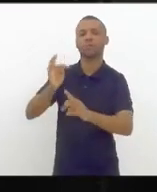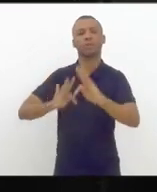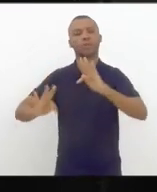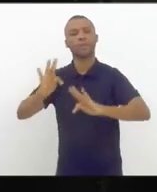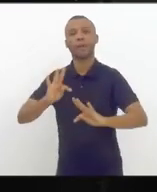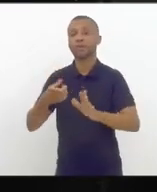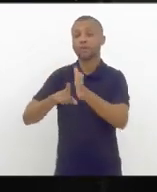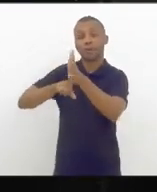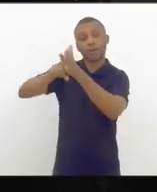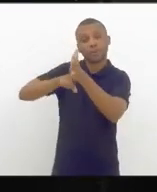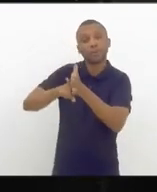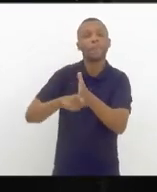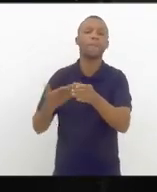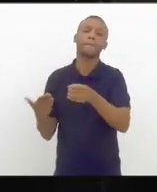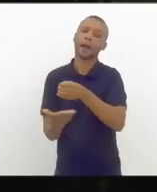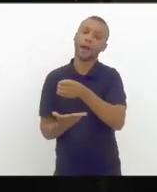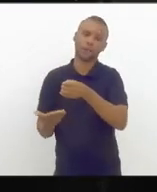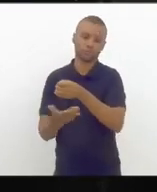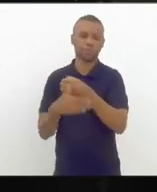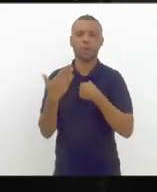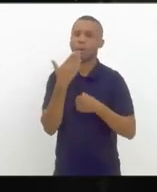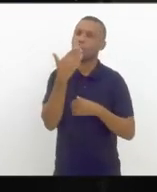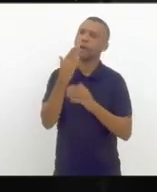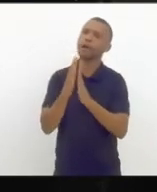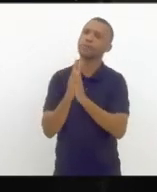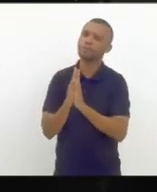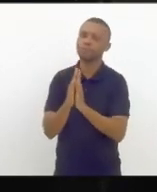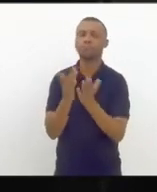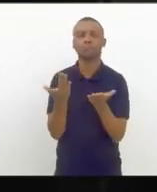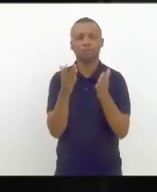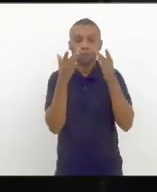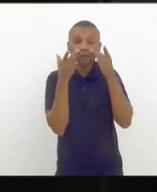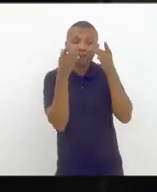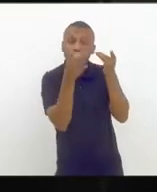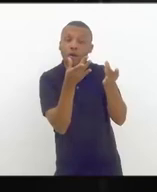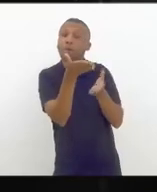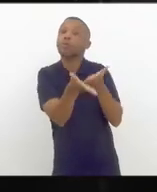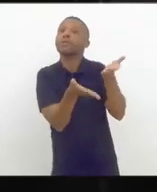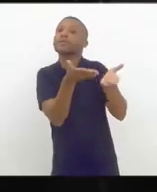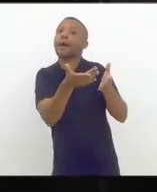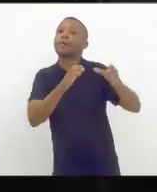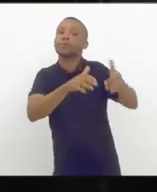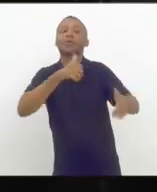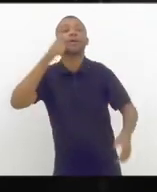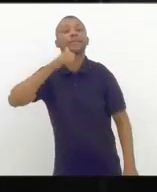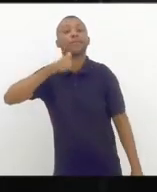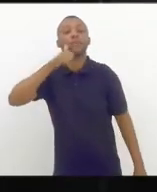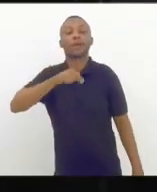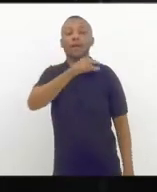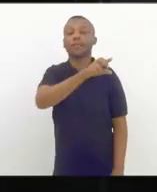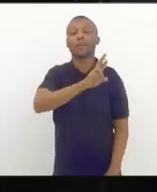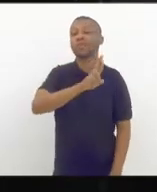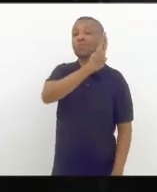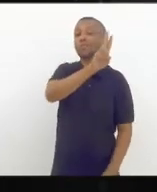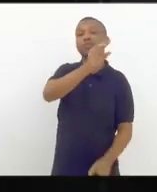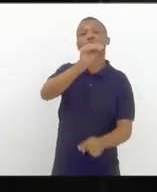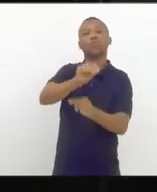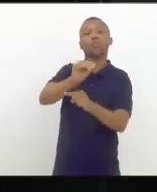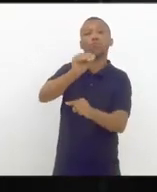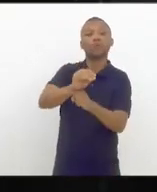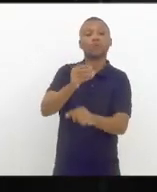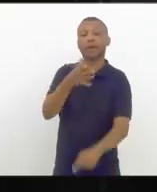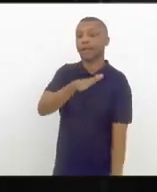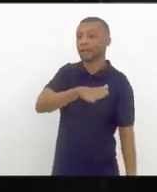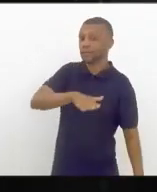então deixa aqui o meu apelo e Vamos cuidar das nossas mulheres nós precisamos cuidar de quem cuida das nossas crianças dos nossos